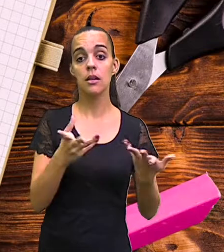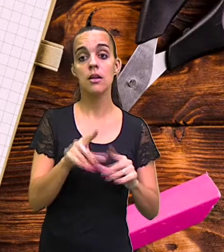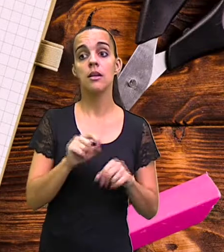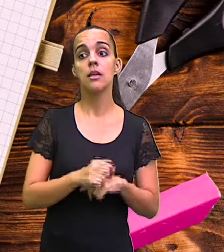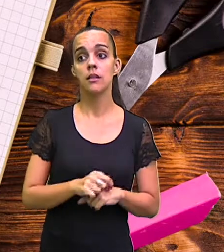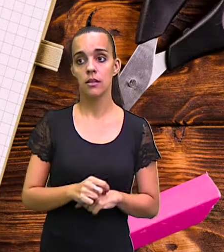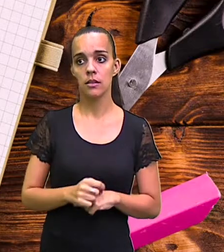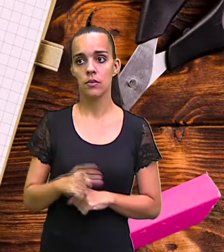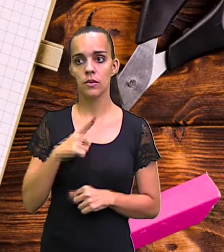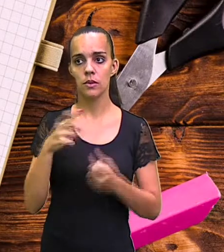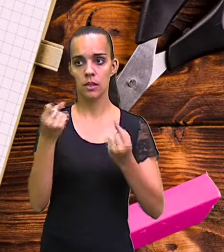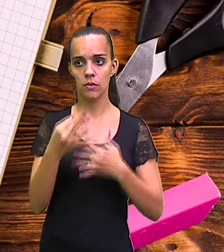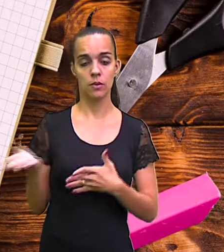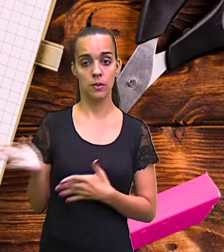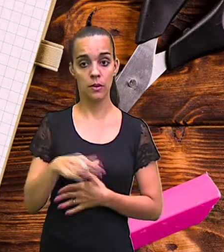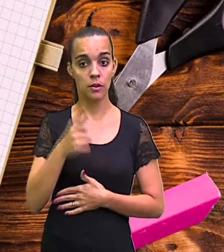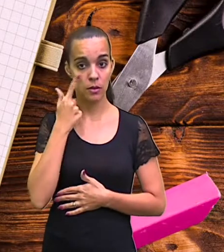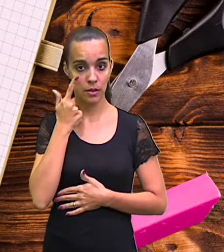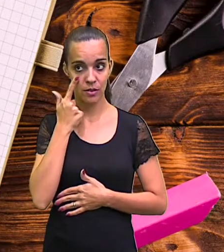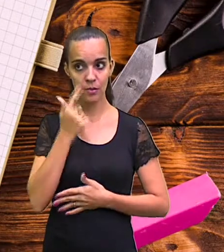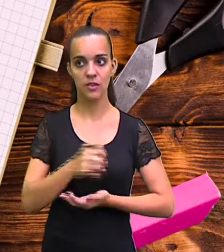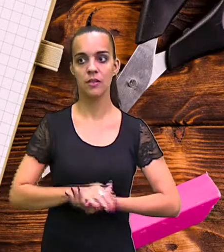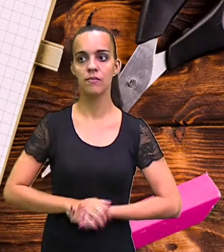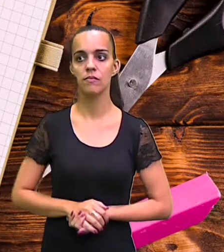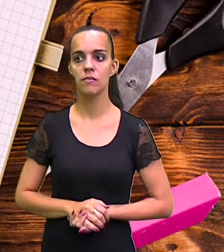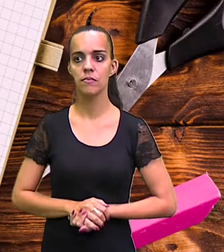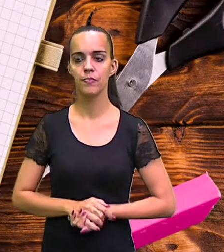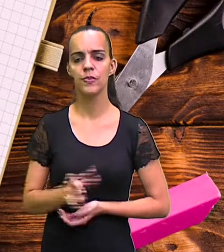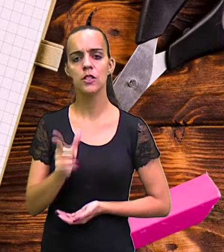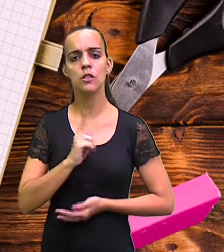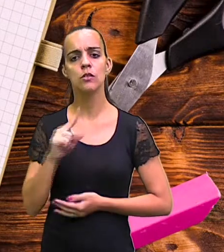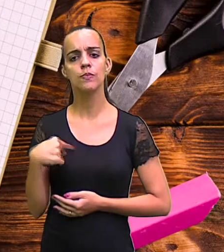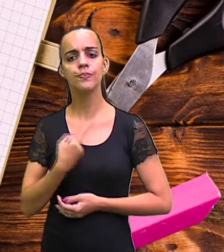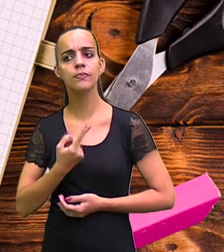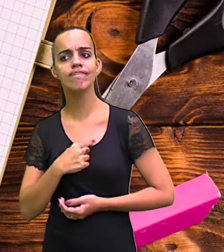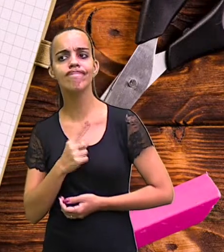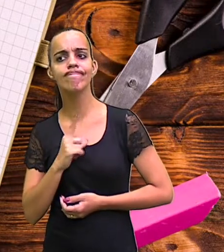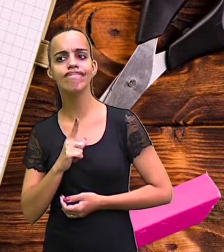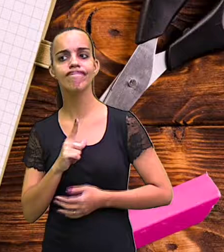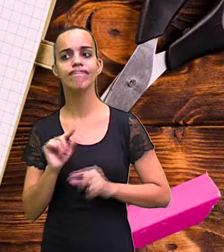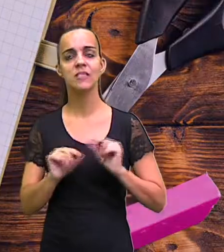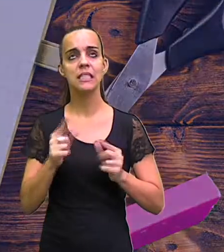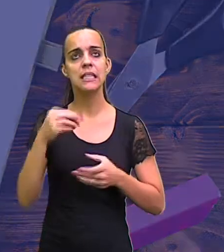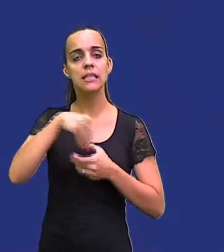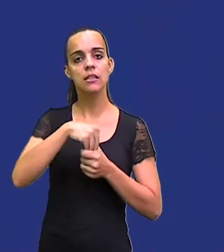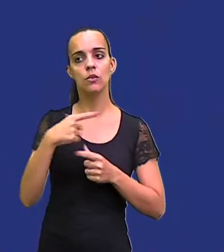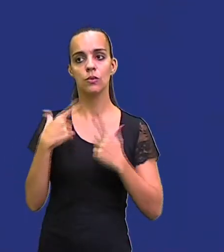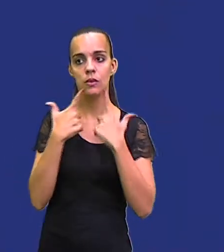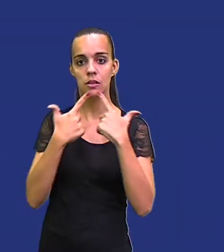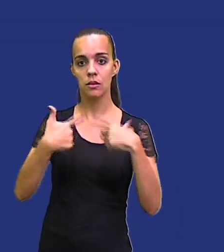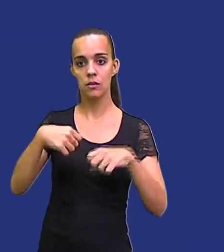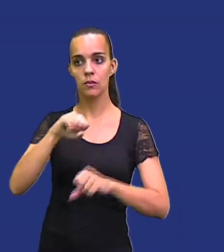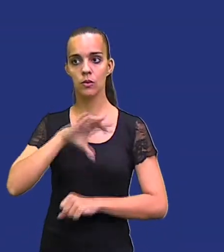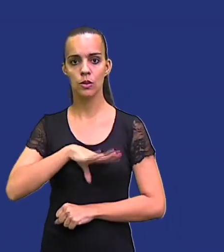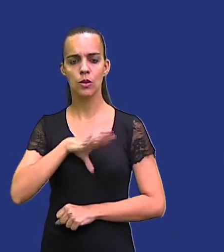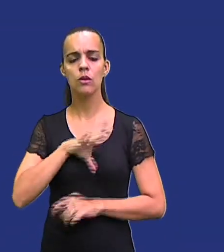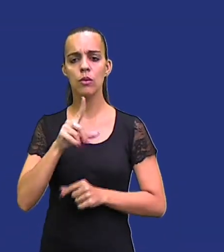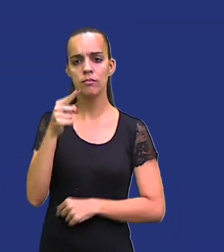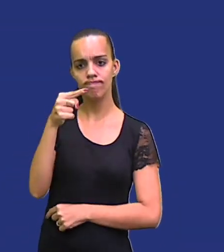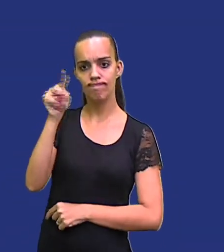mencionei. Então, vamos lá, pessoal? Nós temos, na língua portuguesa, o acento